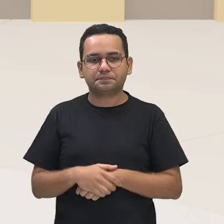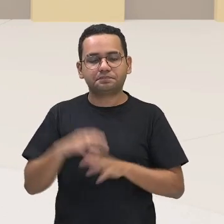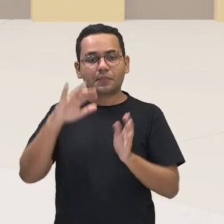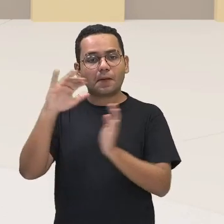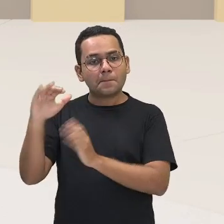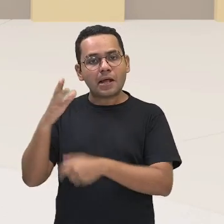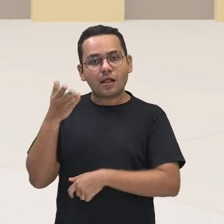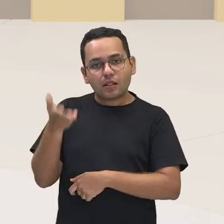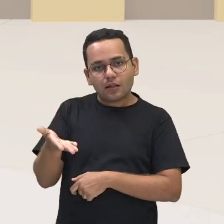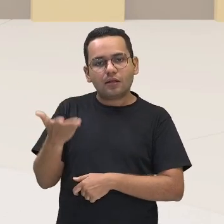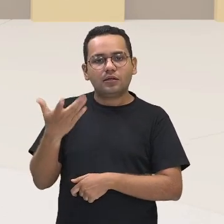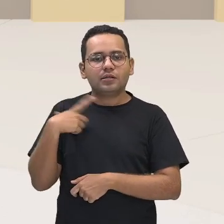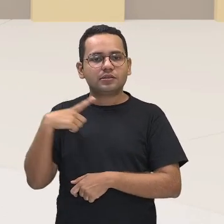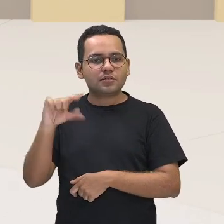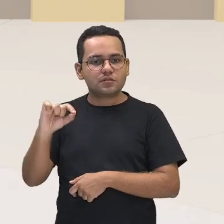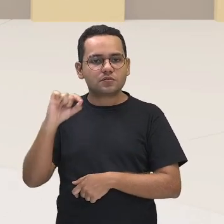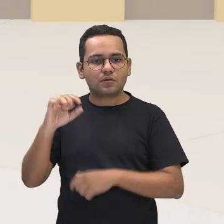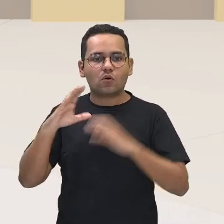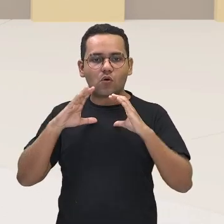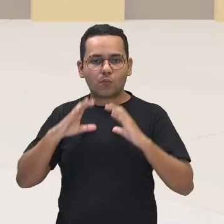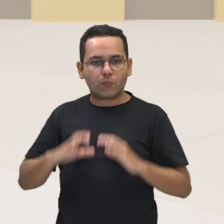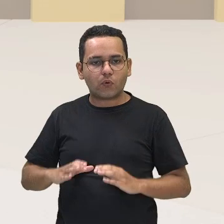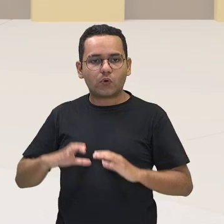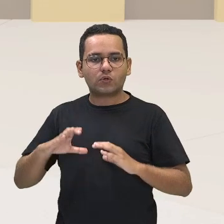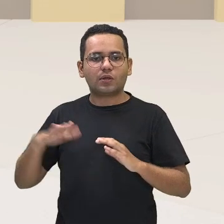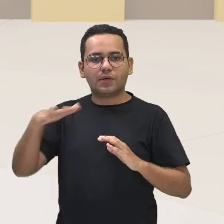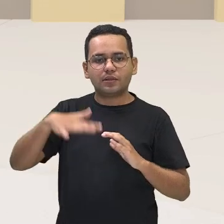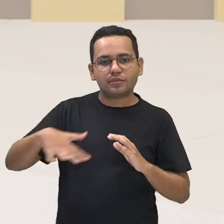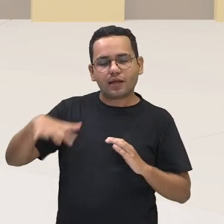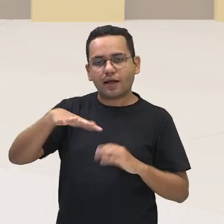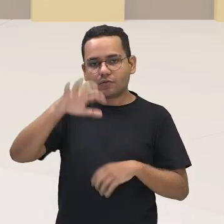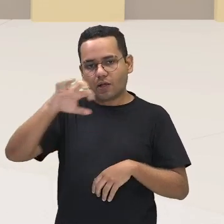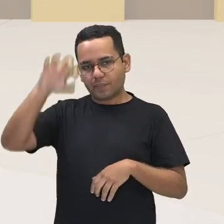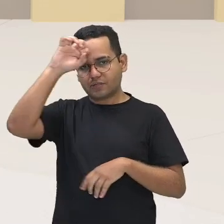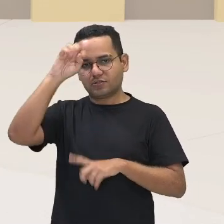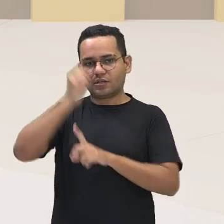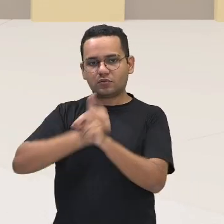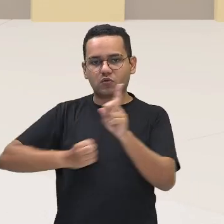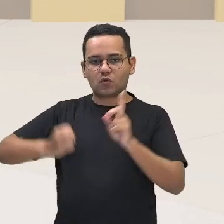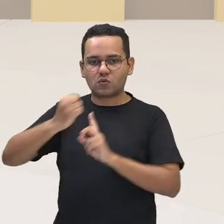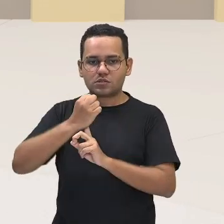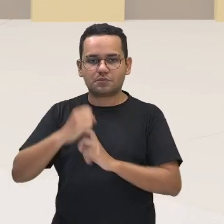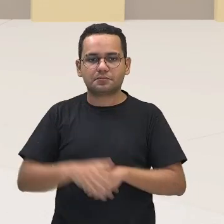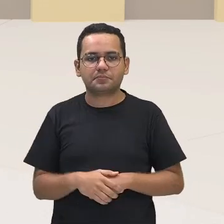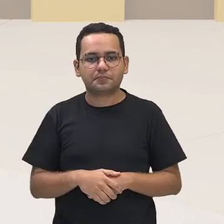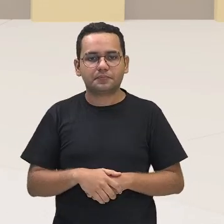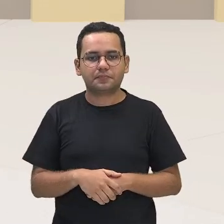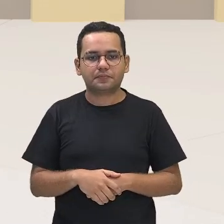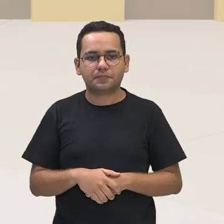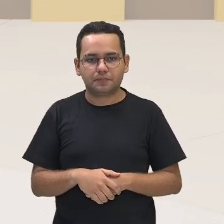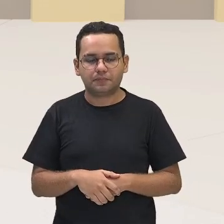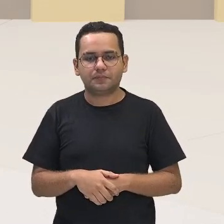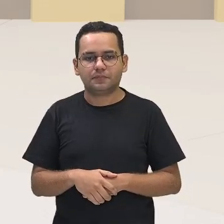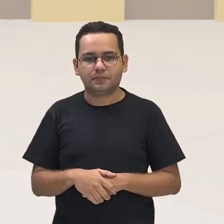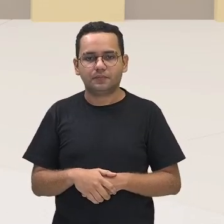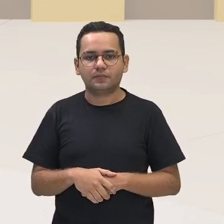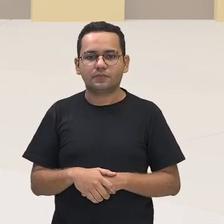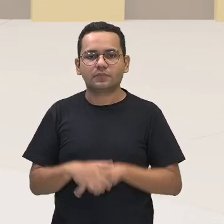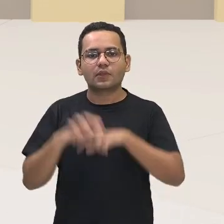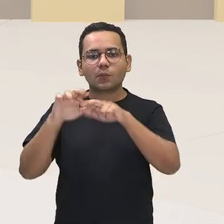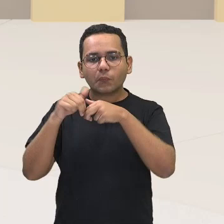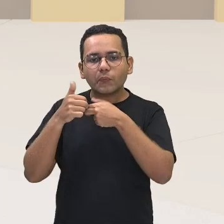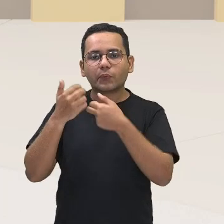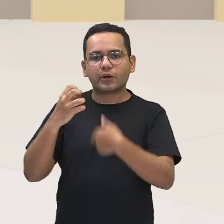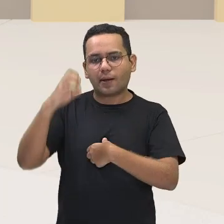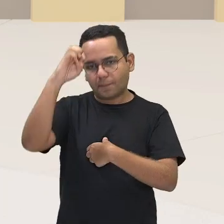definida como comportamento por meio da aprendizagem social. Então, nós aprendemos a nossa cultura